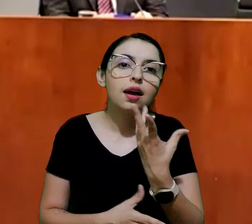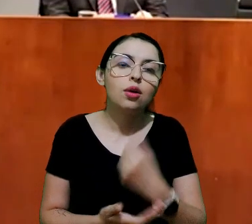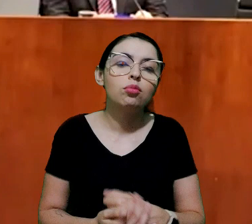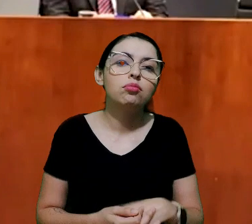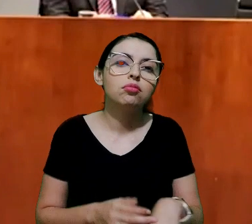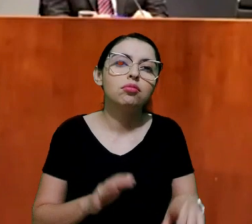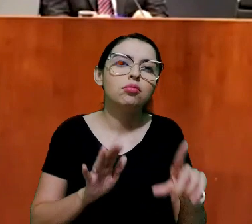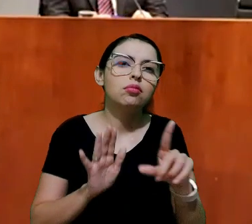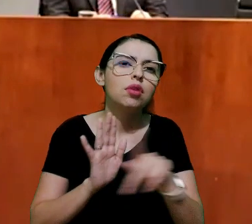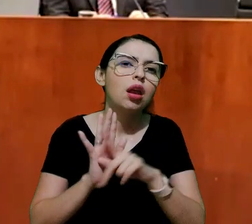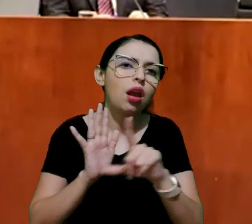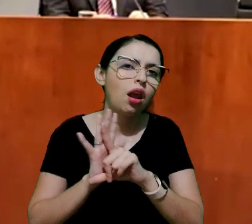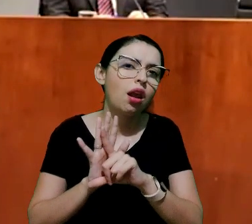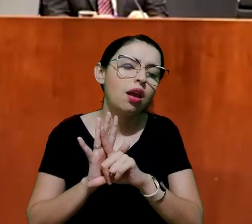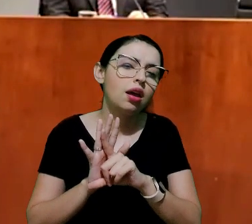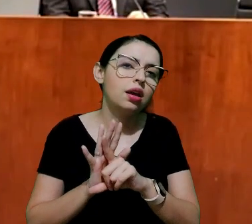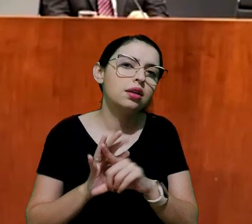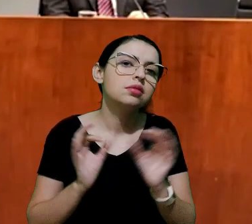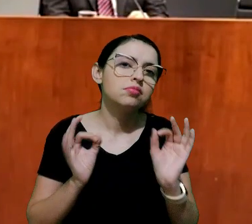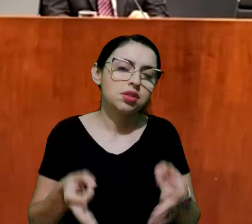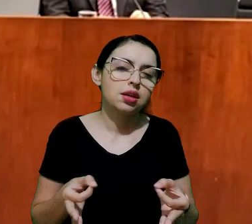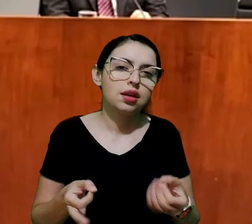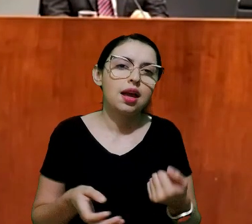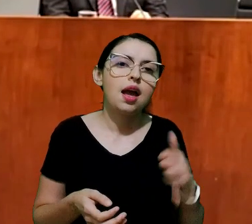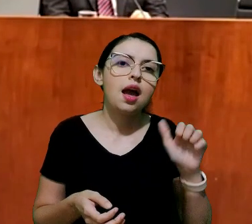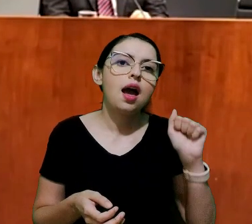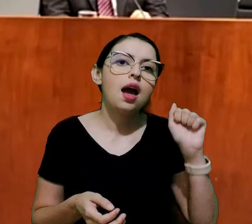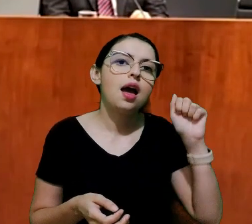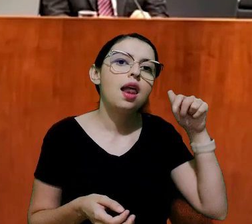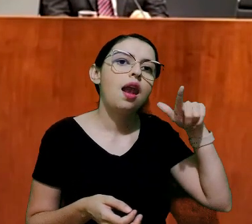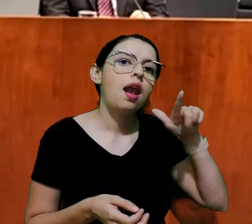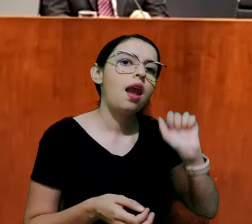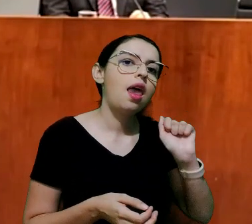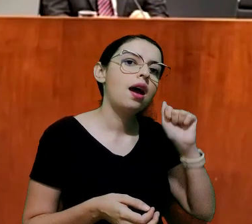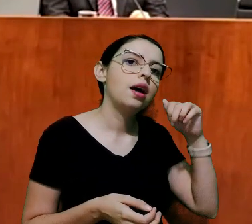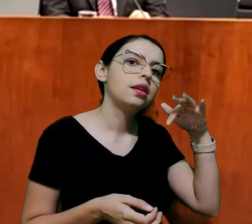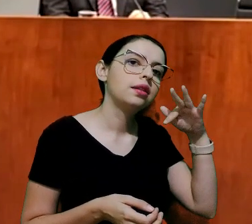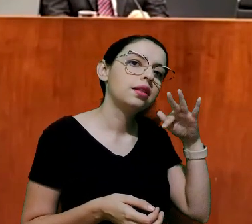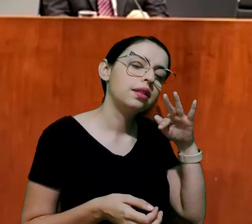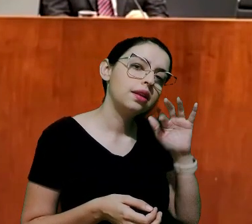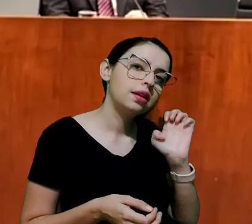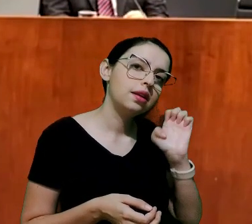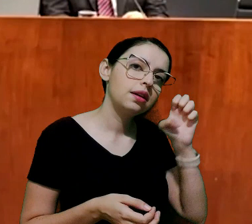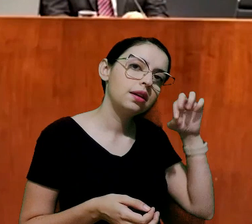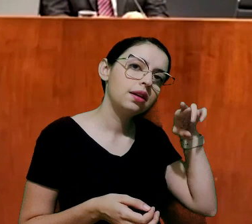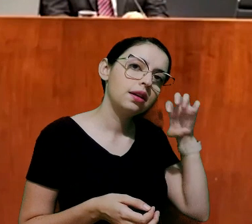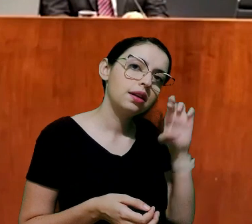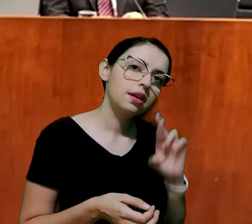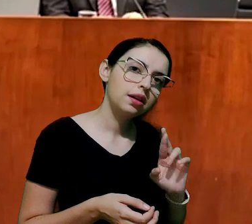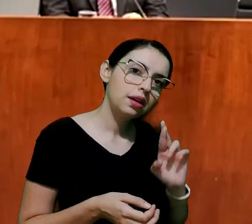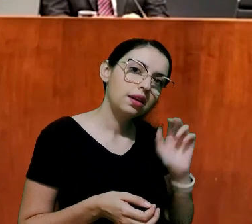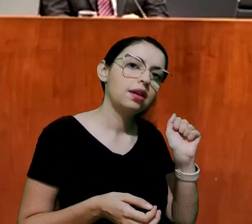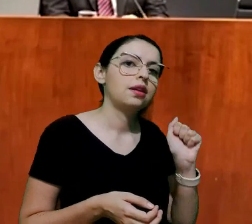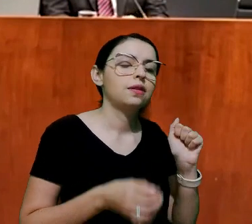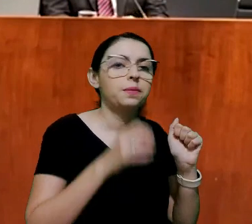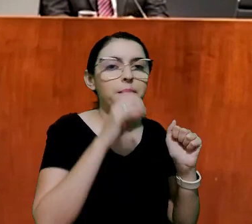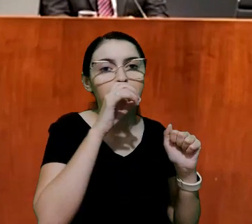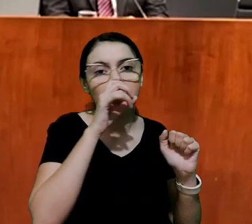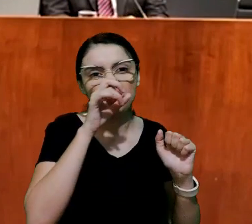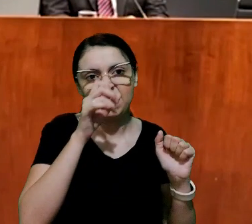formalização à latere, à margem do que nós queremos em matéria de segurança